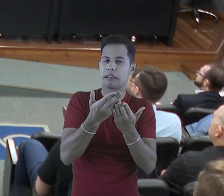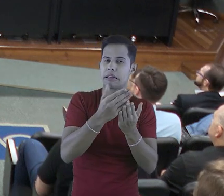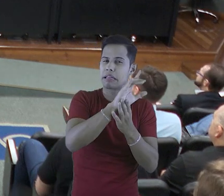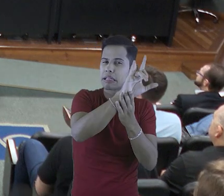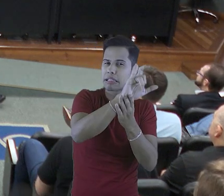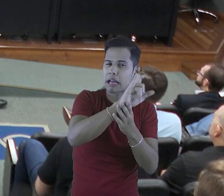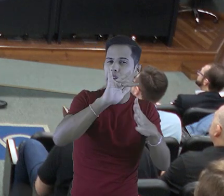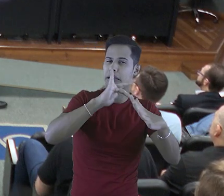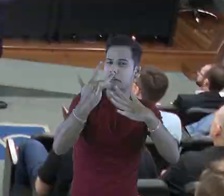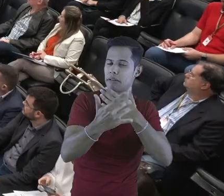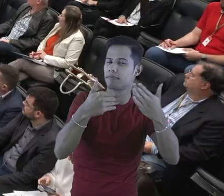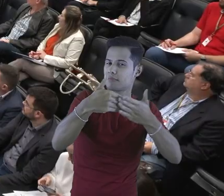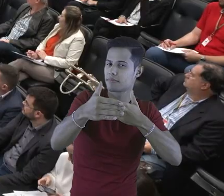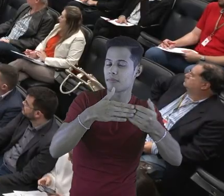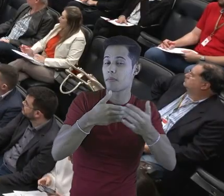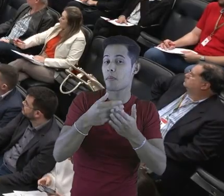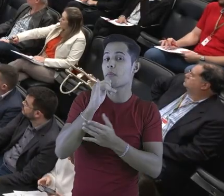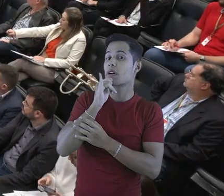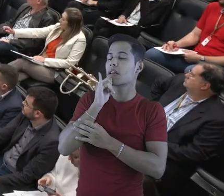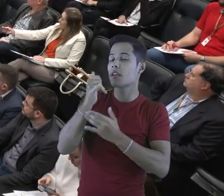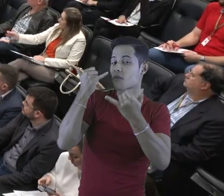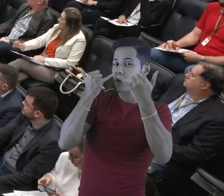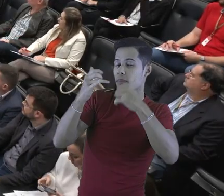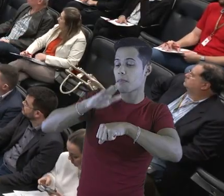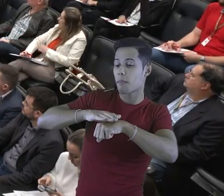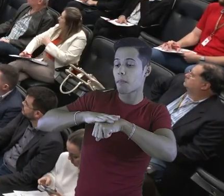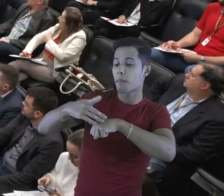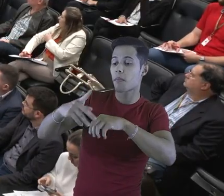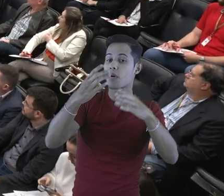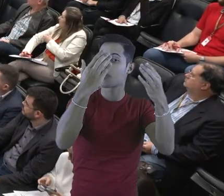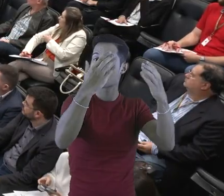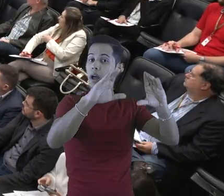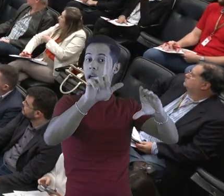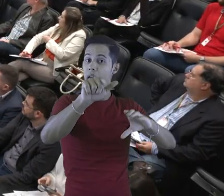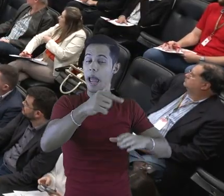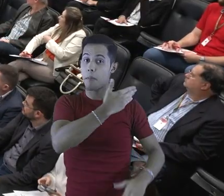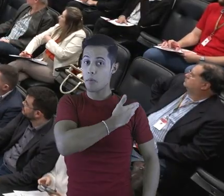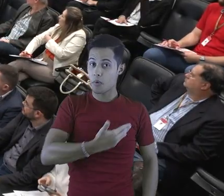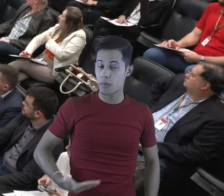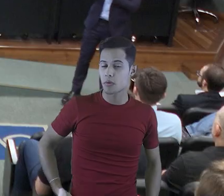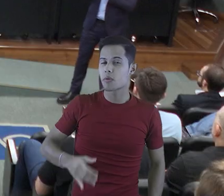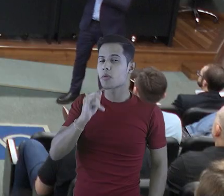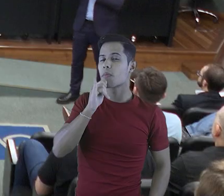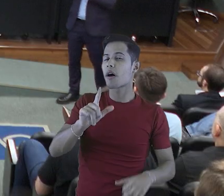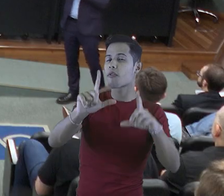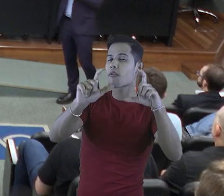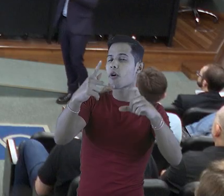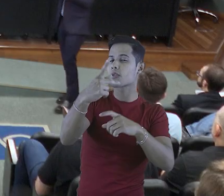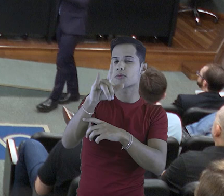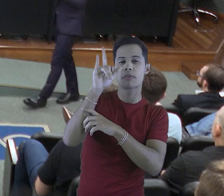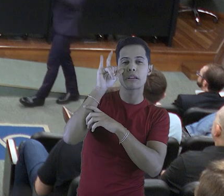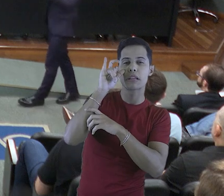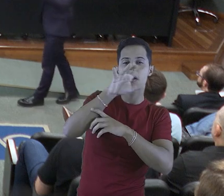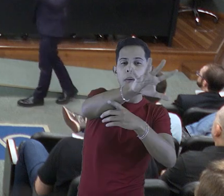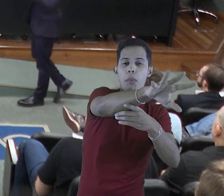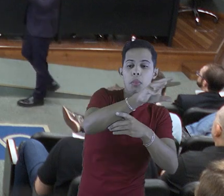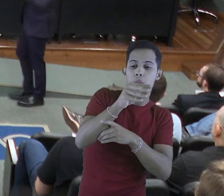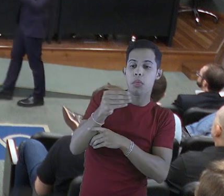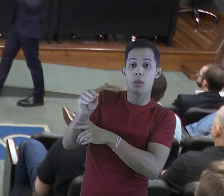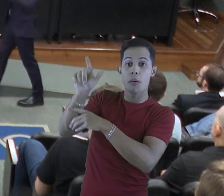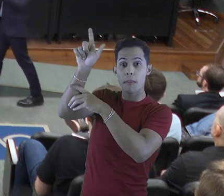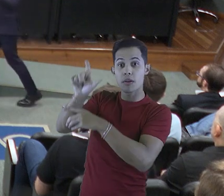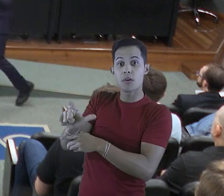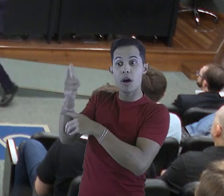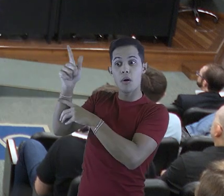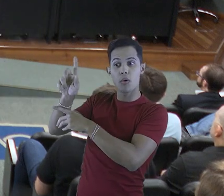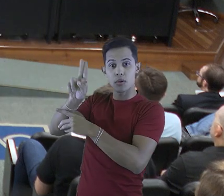E os dados que vocês põem lá são dados públicos, não são? Se vazar uma foto do seu Instagram, e se alguém utilizar essa foto, você pode utilizar